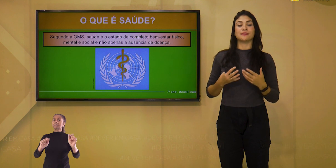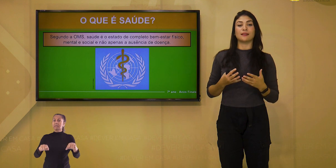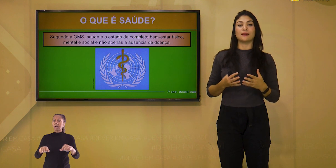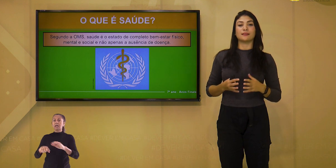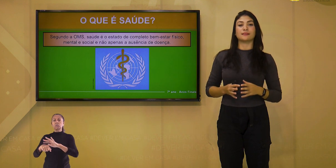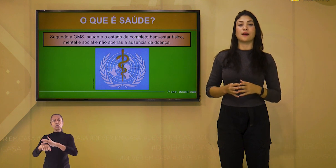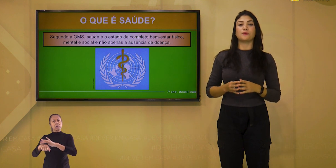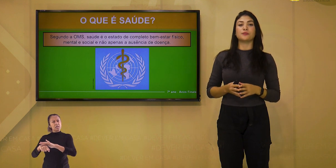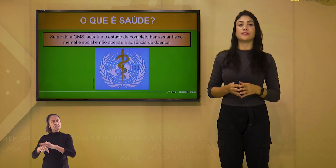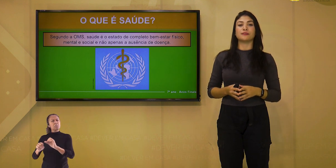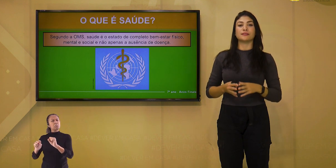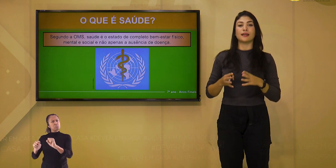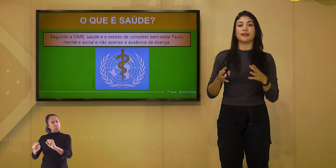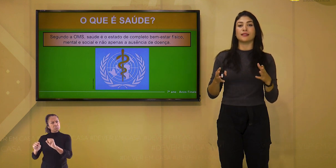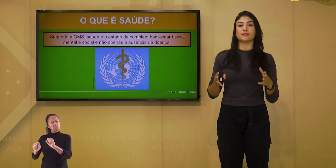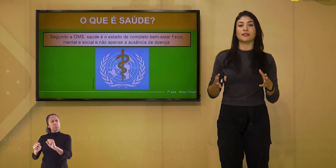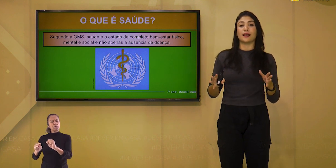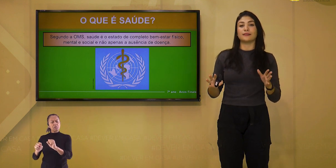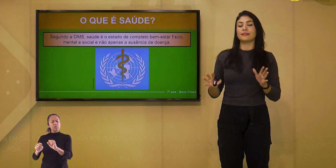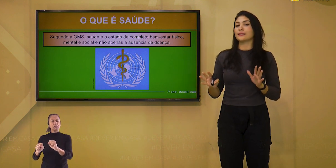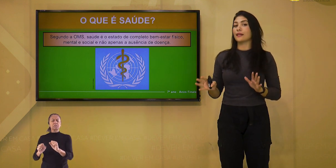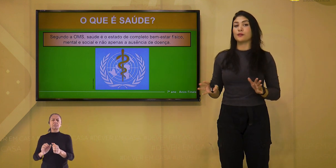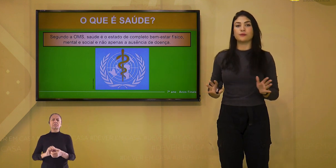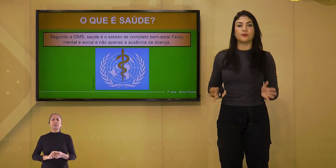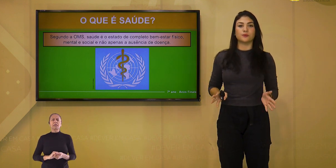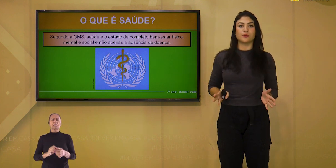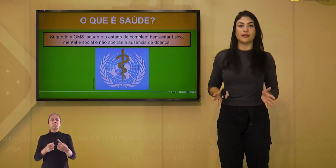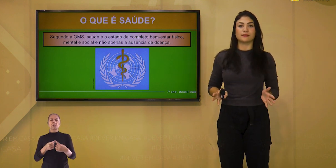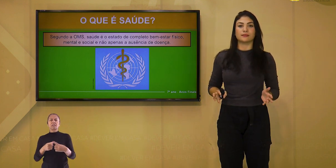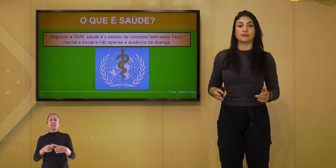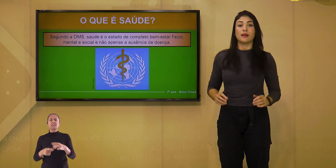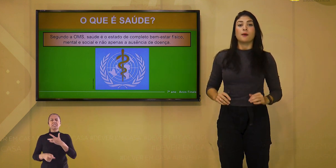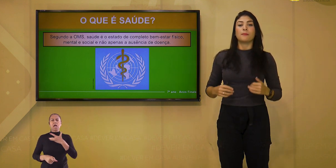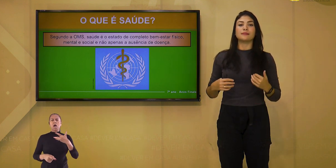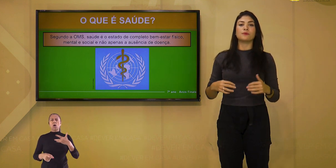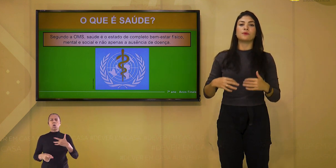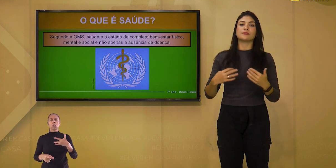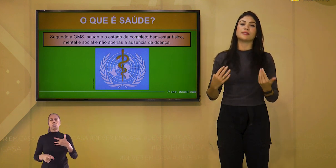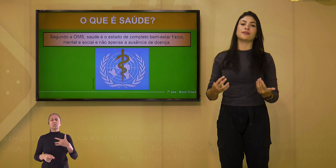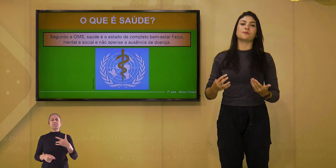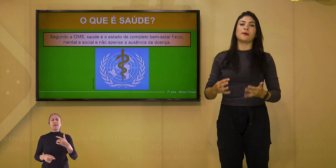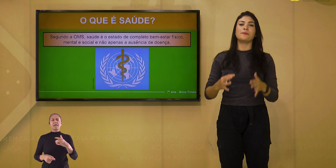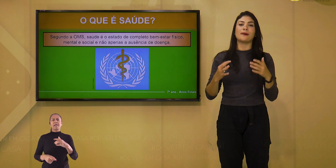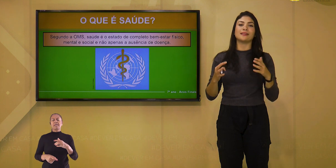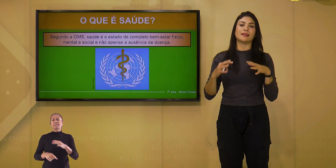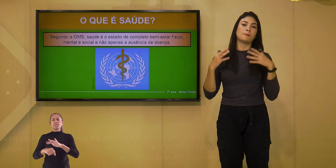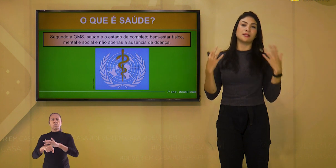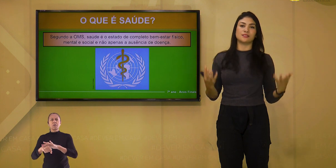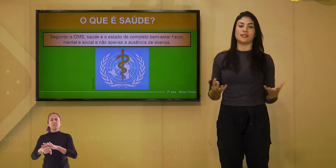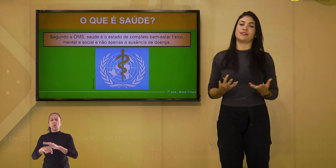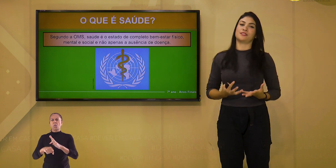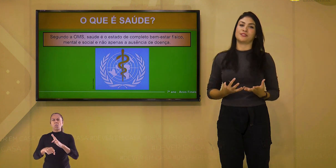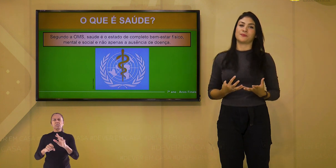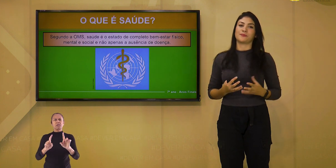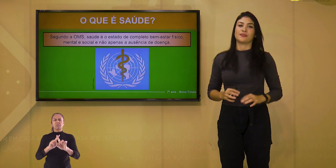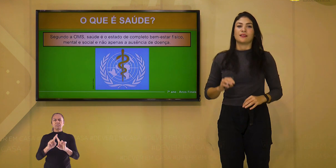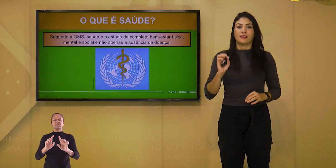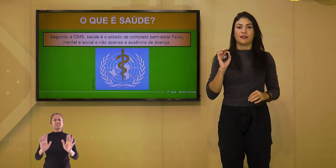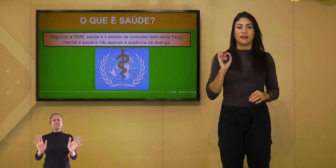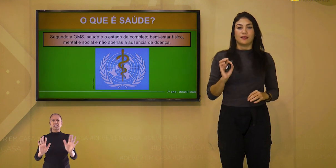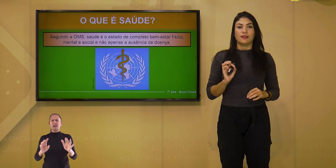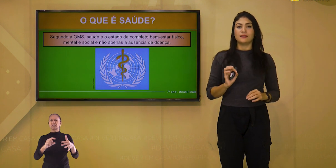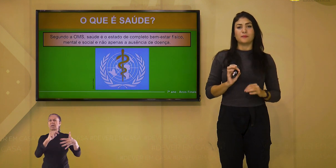podemos dizer que saúde não está relacionada a ter ou não doenças, mas é um conceito bem mais abrangente.